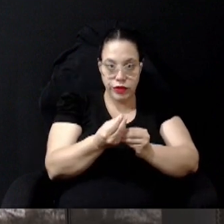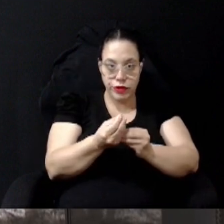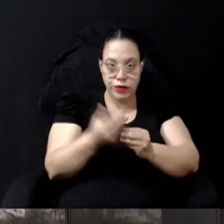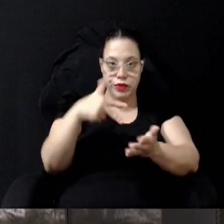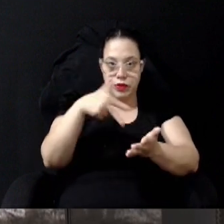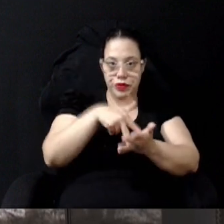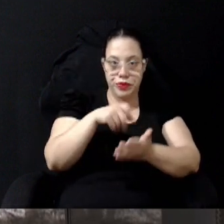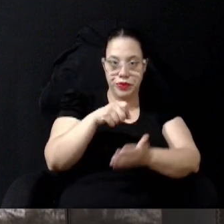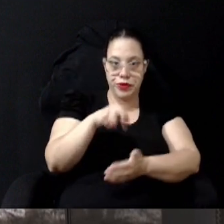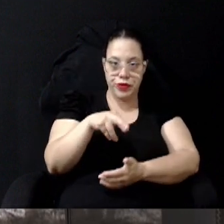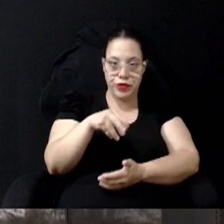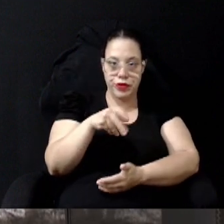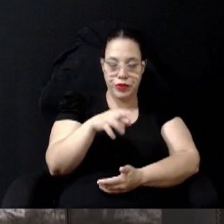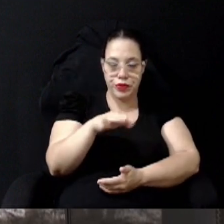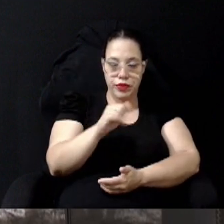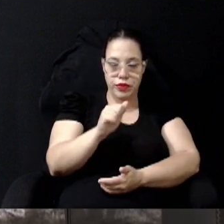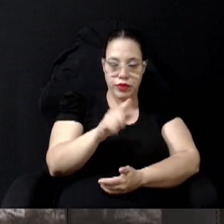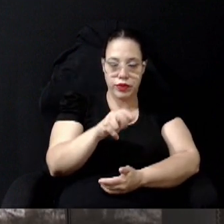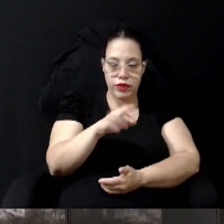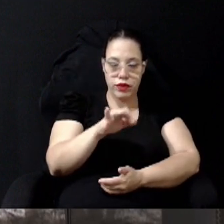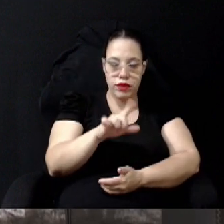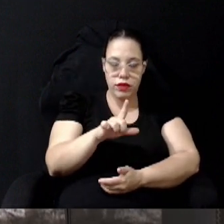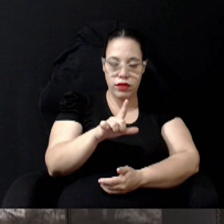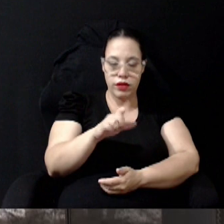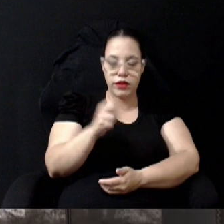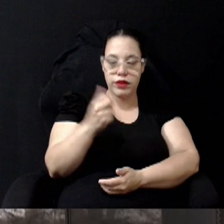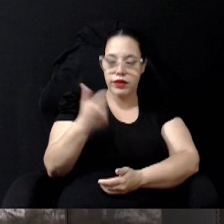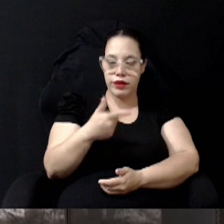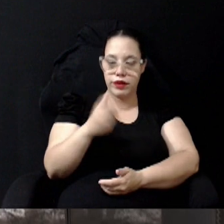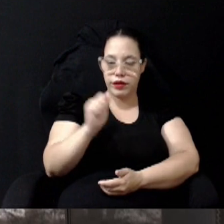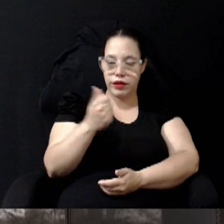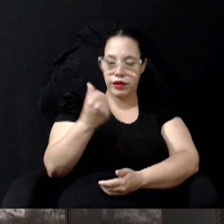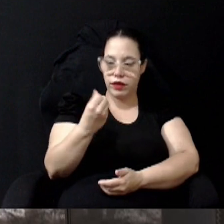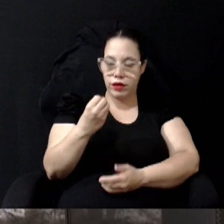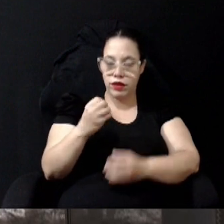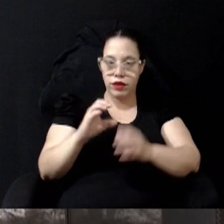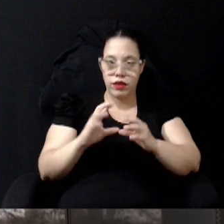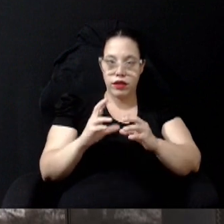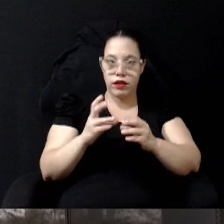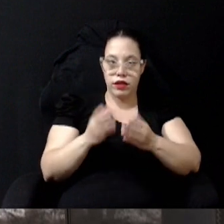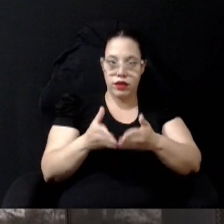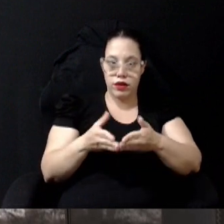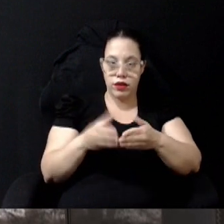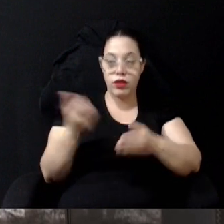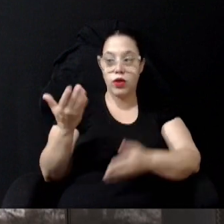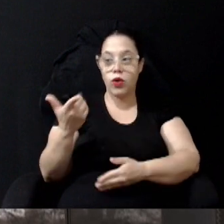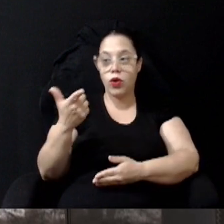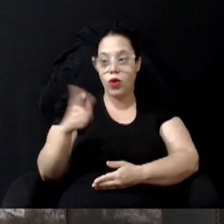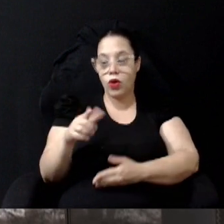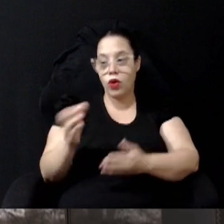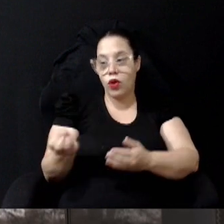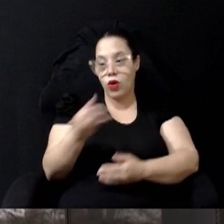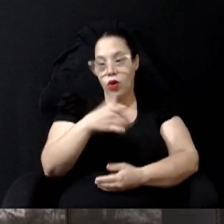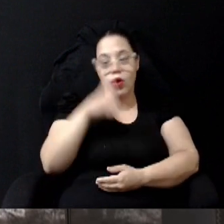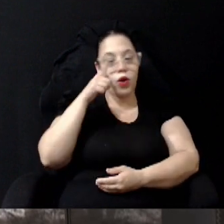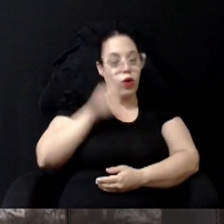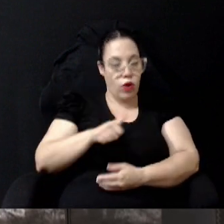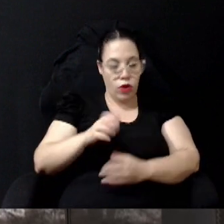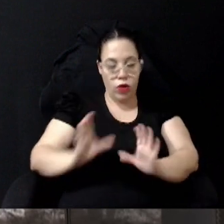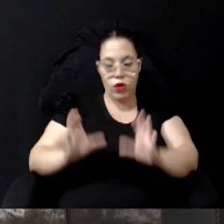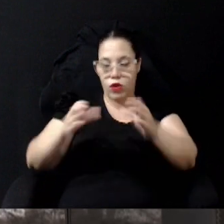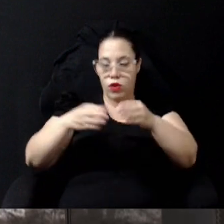desde 2010 e ajuda a formar novas mulheres nesse coletivo, com